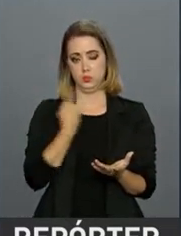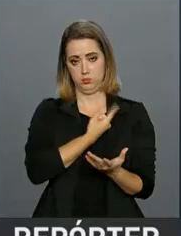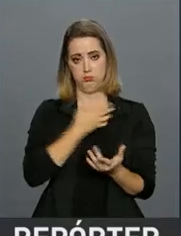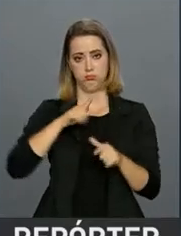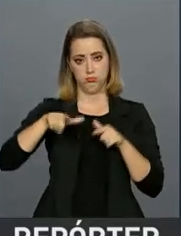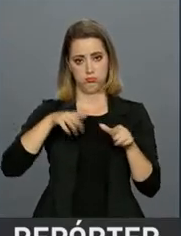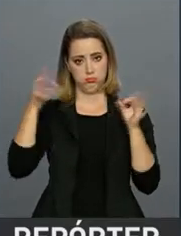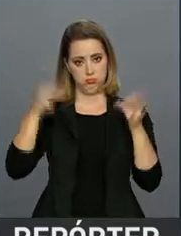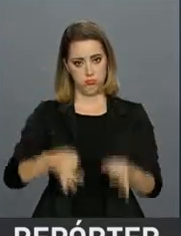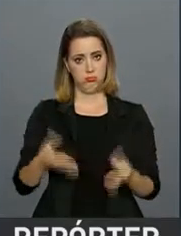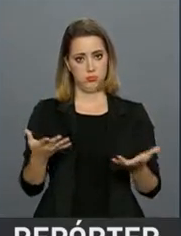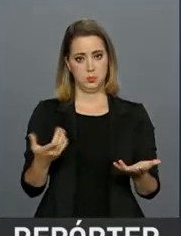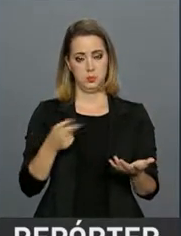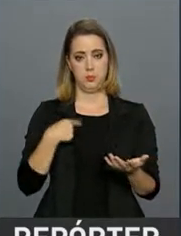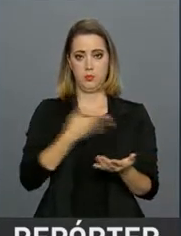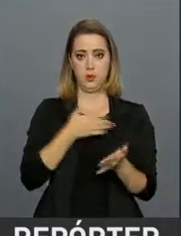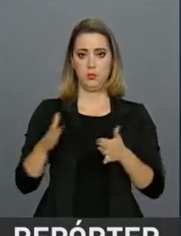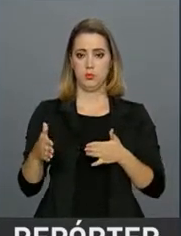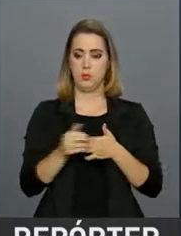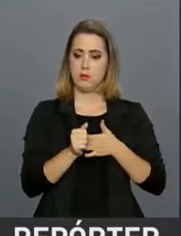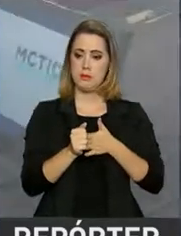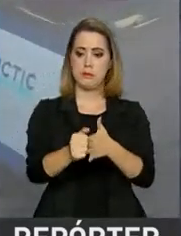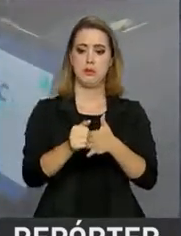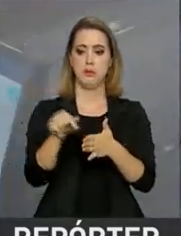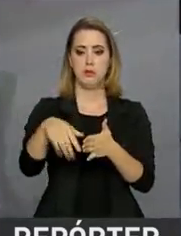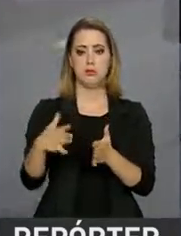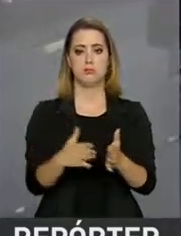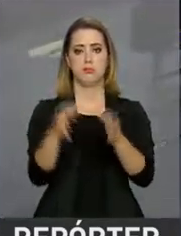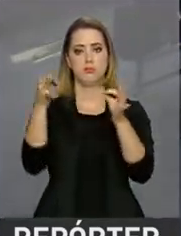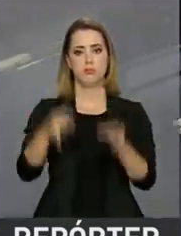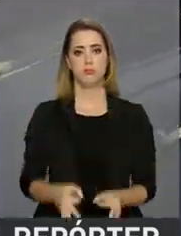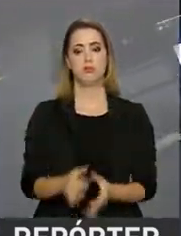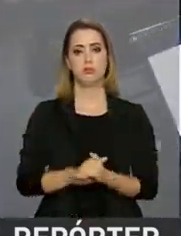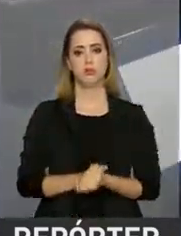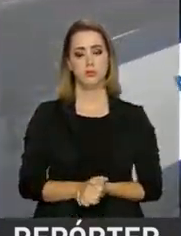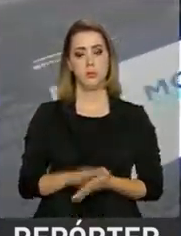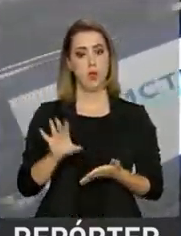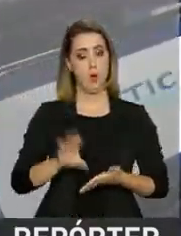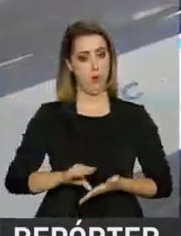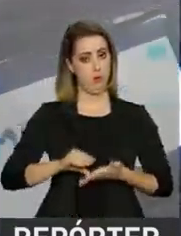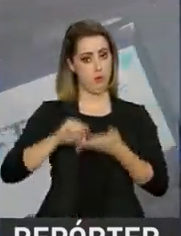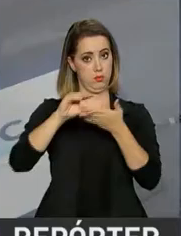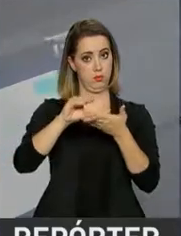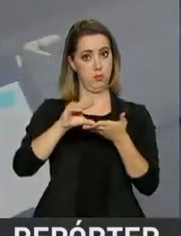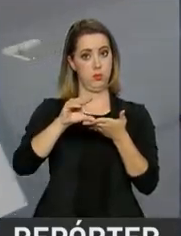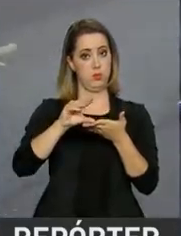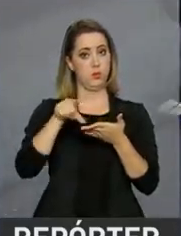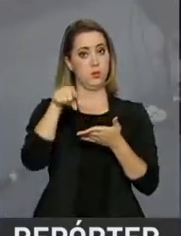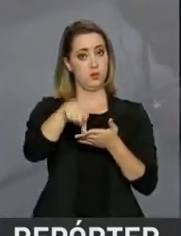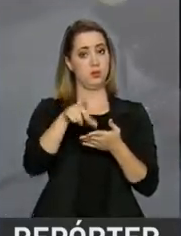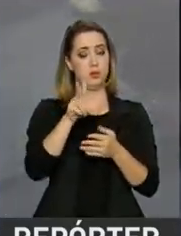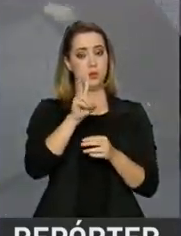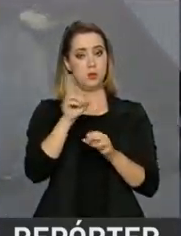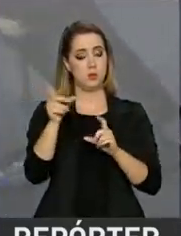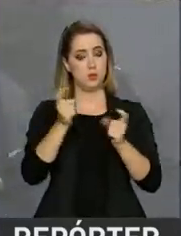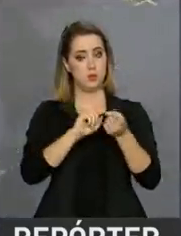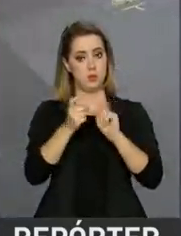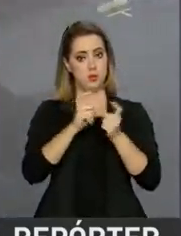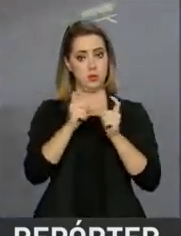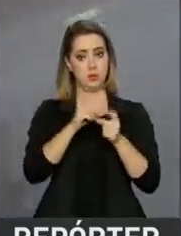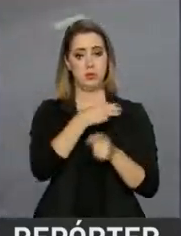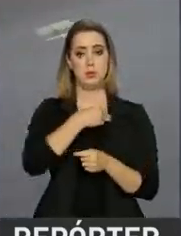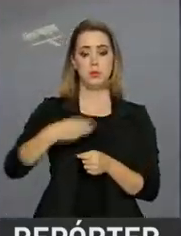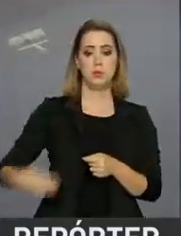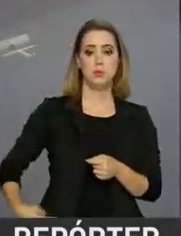que estamos tomando. E nós queremos seguir nessa trilha. O Conselho Consultivo será coordenado pelo ministro Gilberto Kassab e